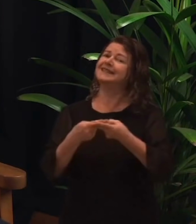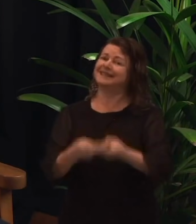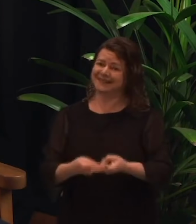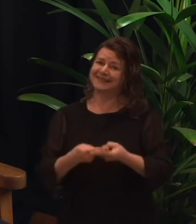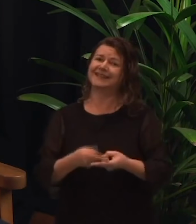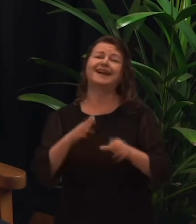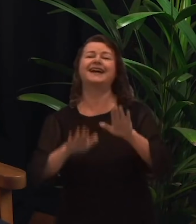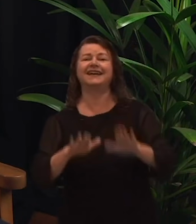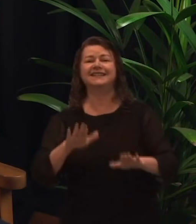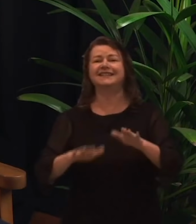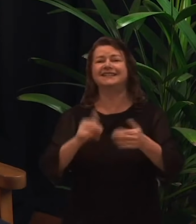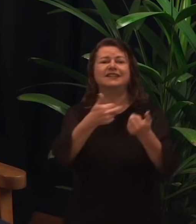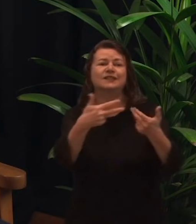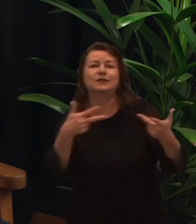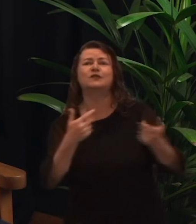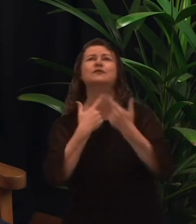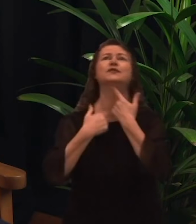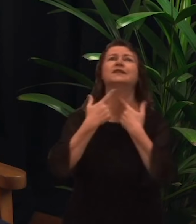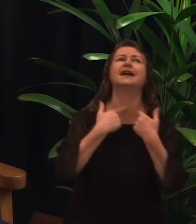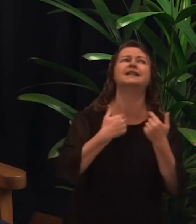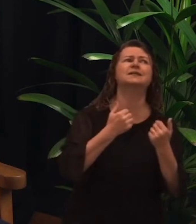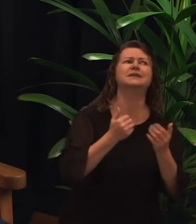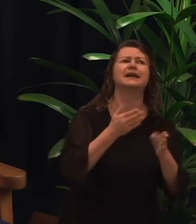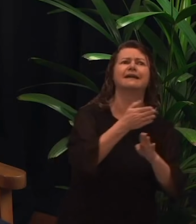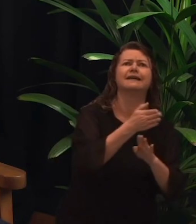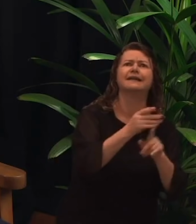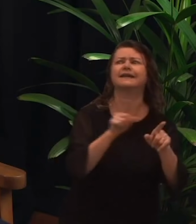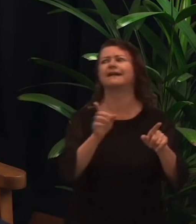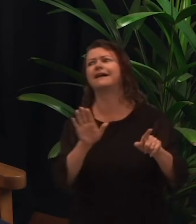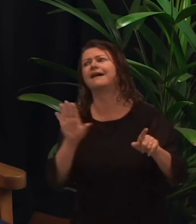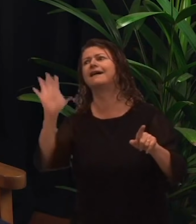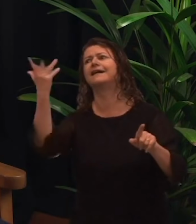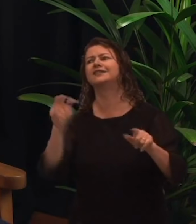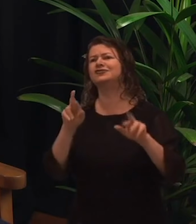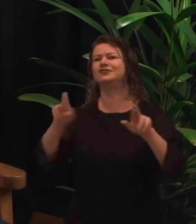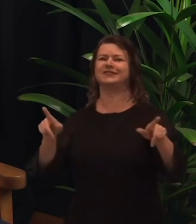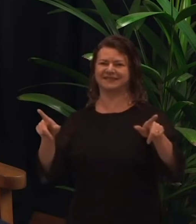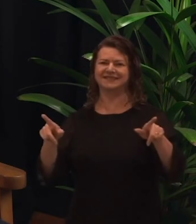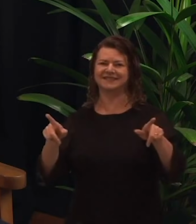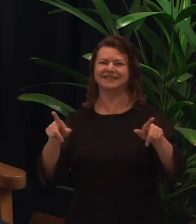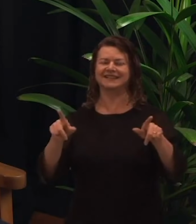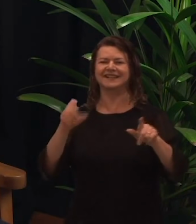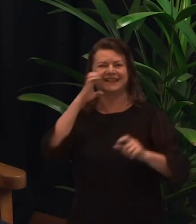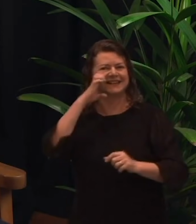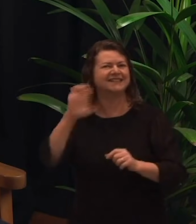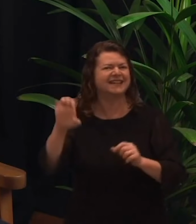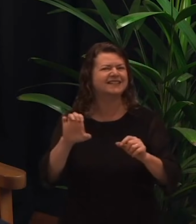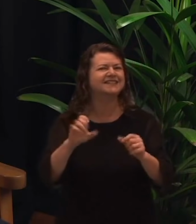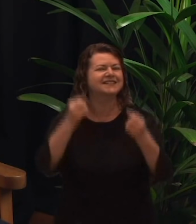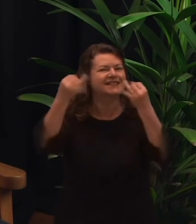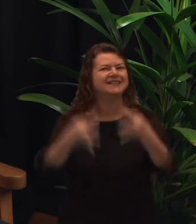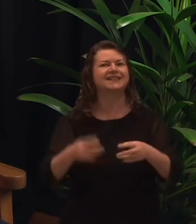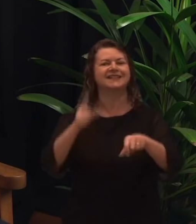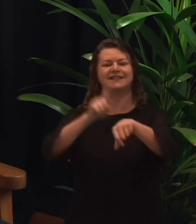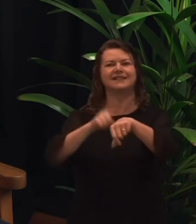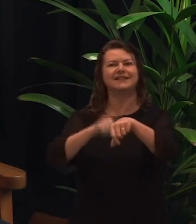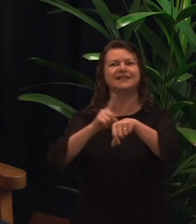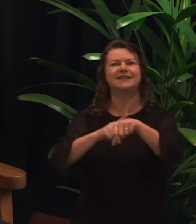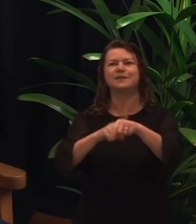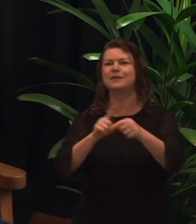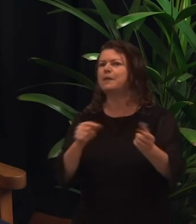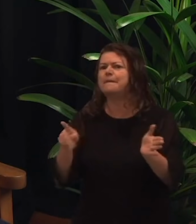pacientes? Nem tudo acontece no nosso tempo. Nem tudo acontece do jeito que nós esperamos. Eclesiastes fala sobre isso, que há um